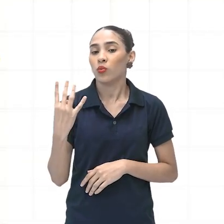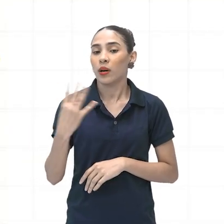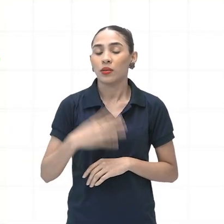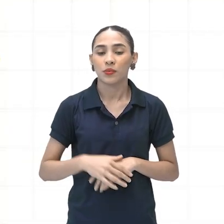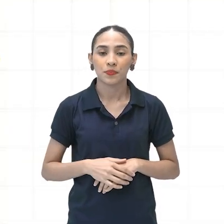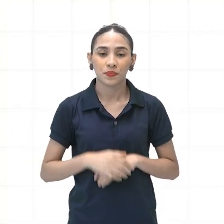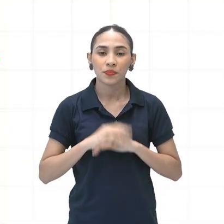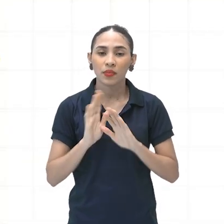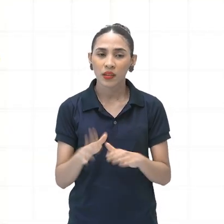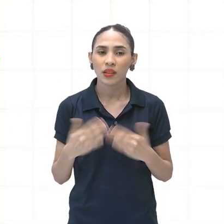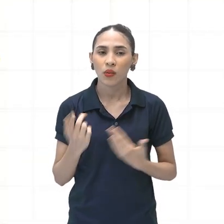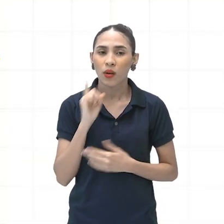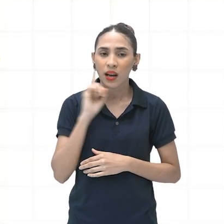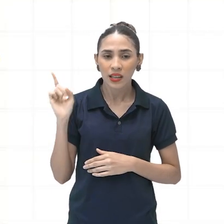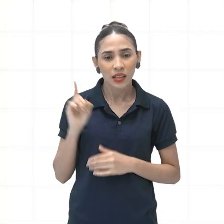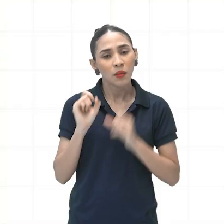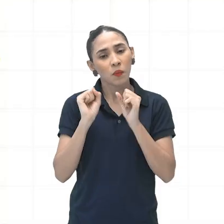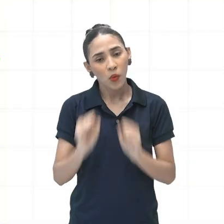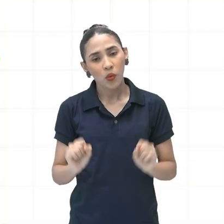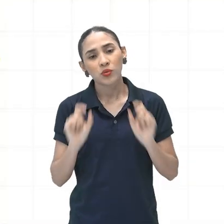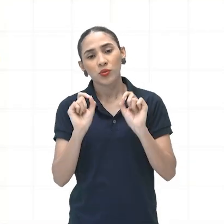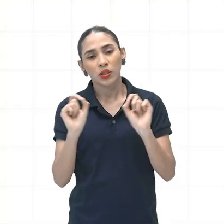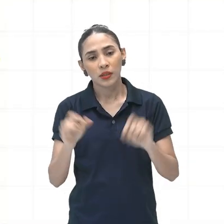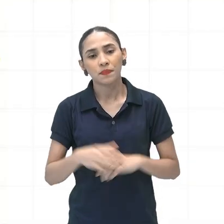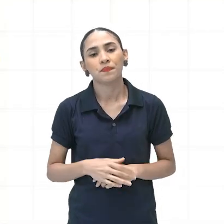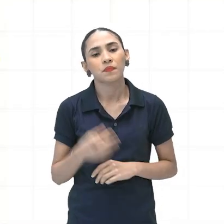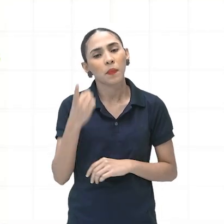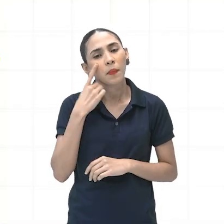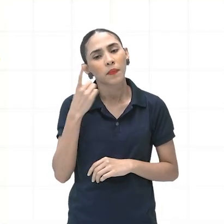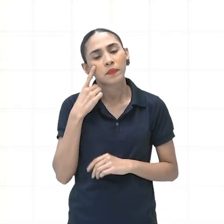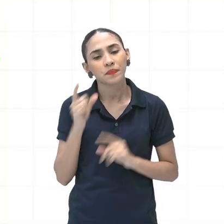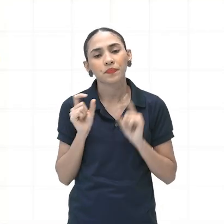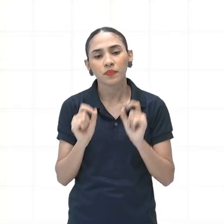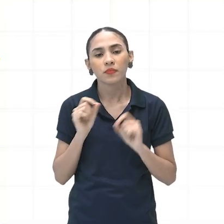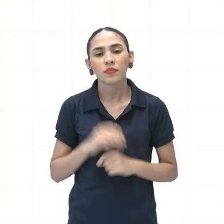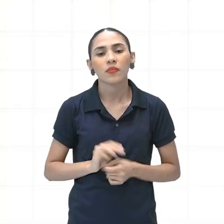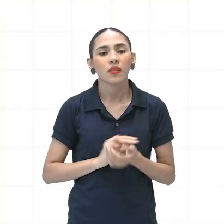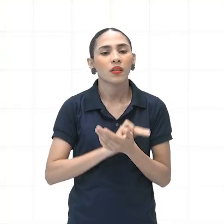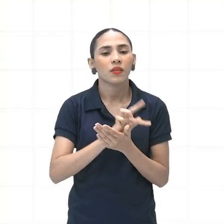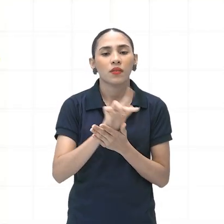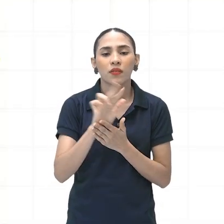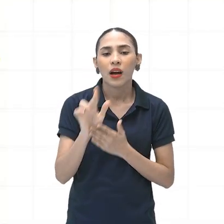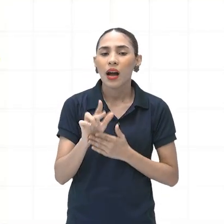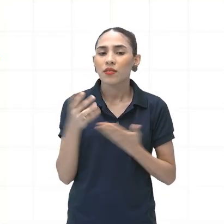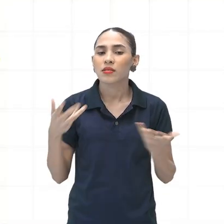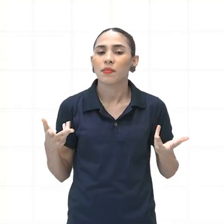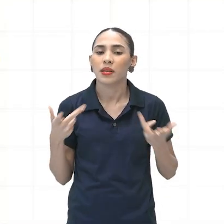84. Então, aqui eu posso observar diversas, né,